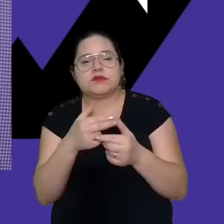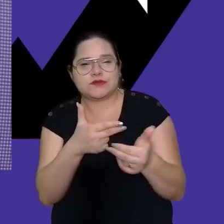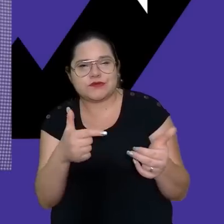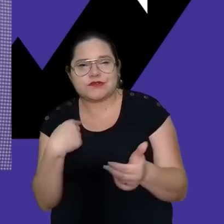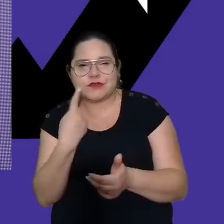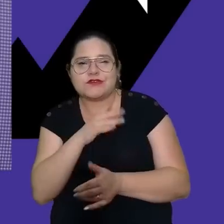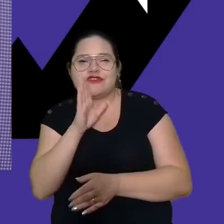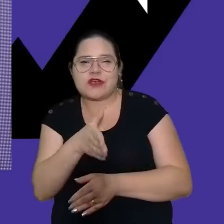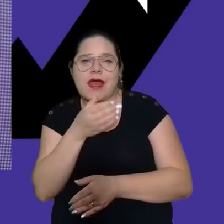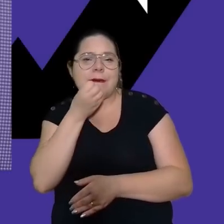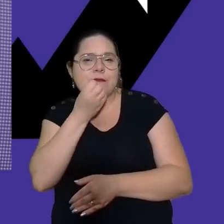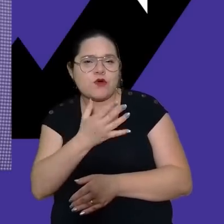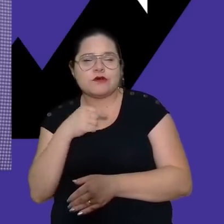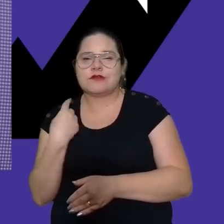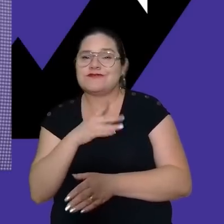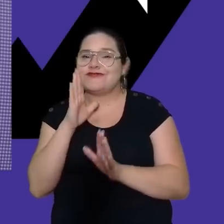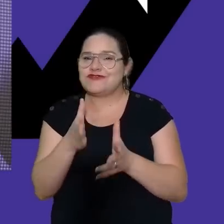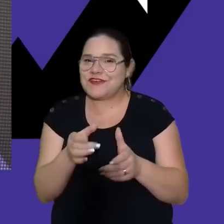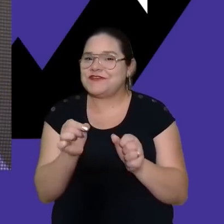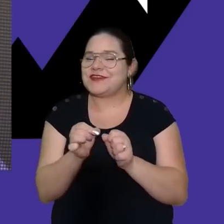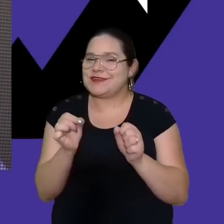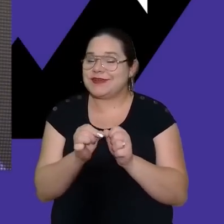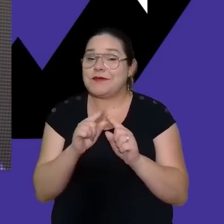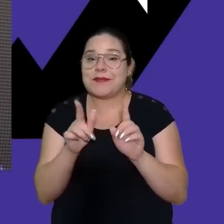faz, mas principalmente de mercados.